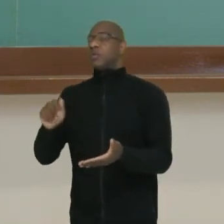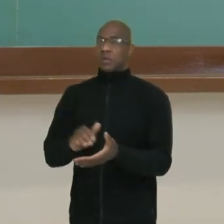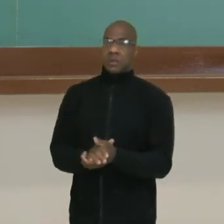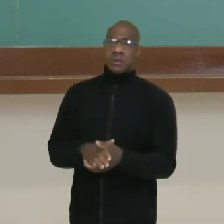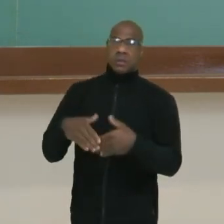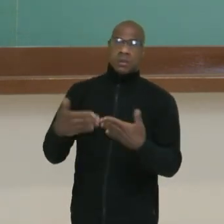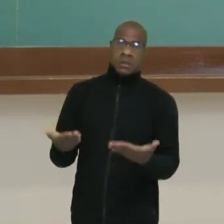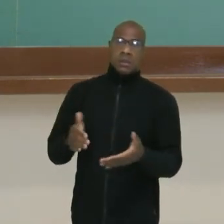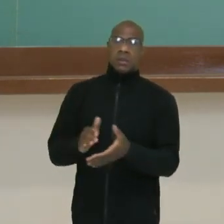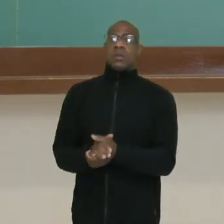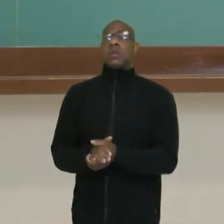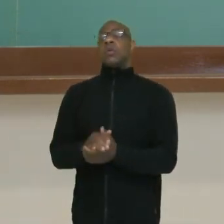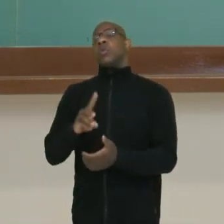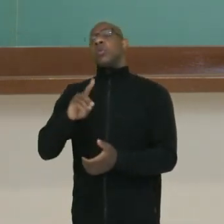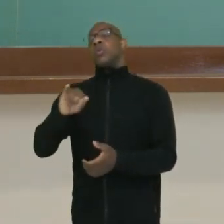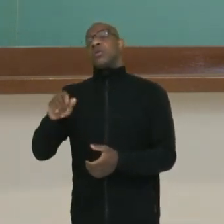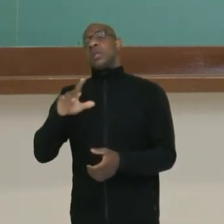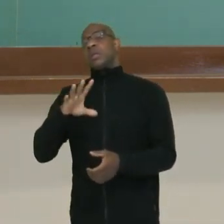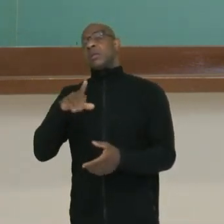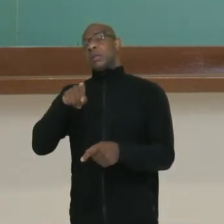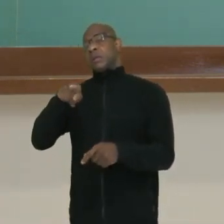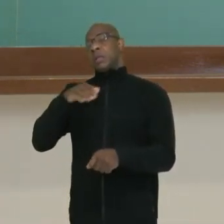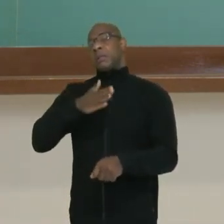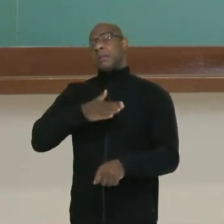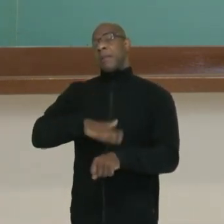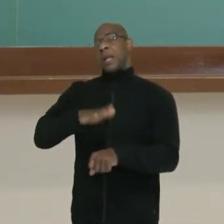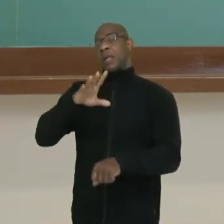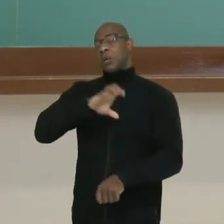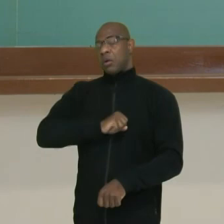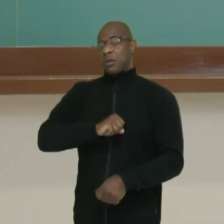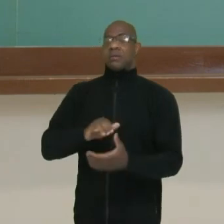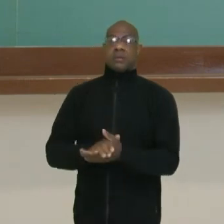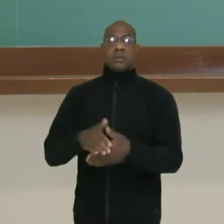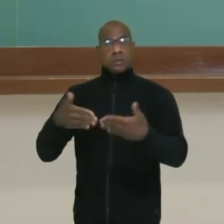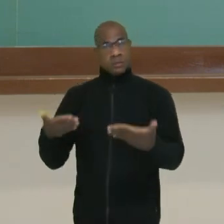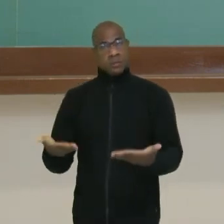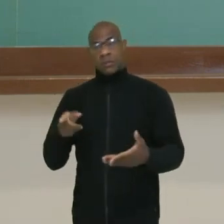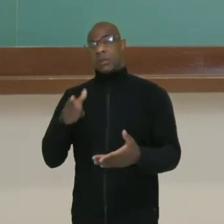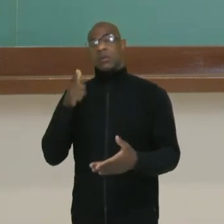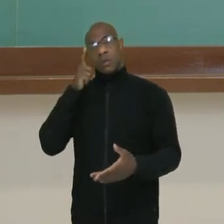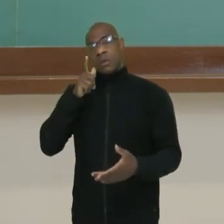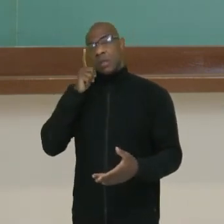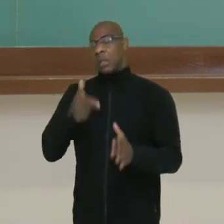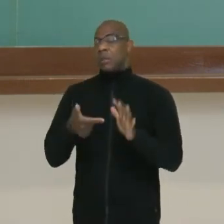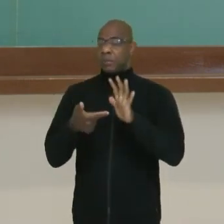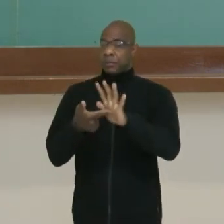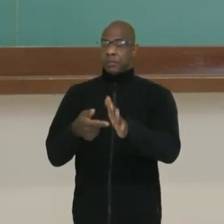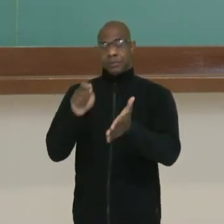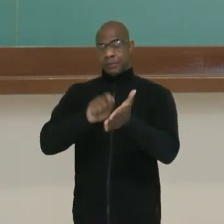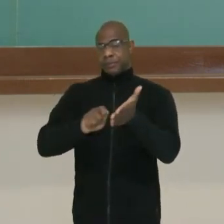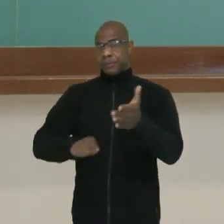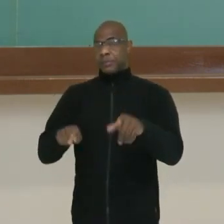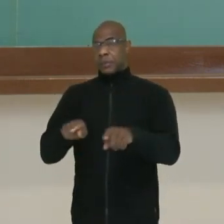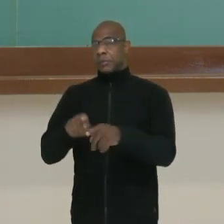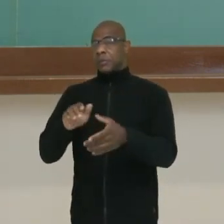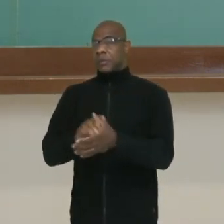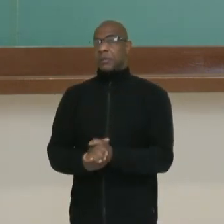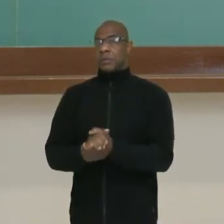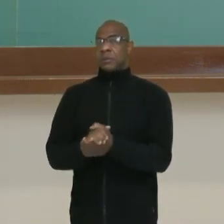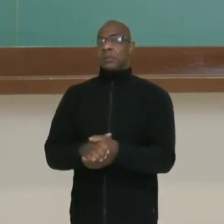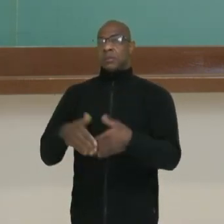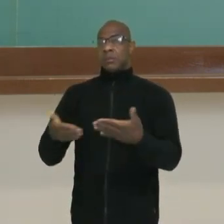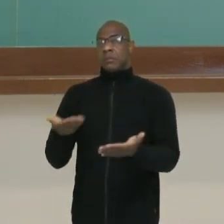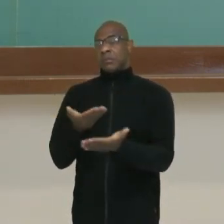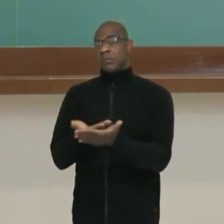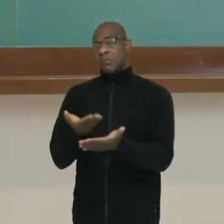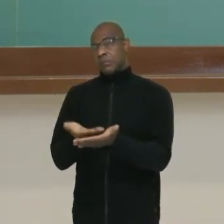a dizer qual é o dia que você mais gosta da semana, né? E com isso você consegue expor o seu ponto de vista, ok? Bom,